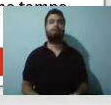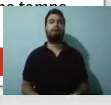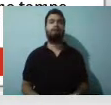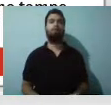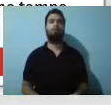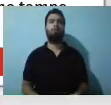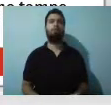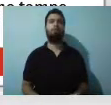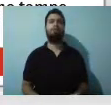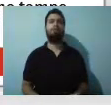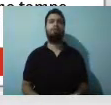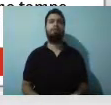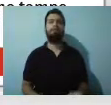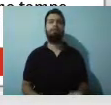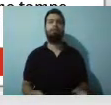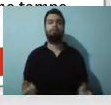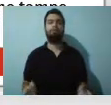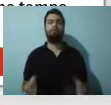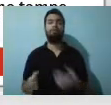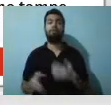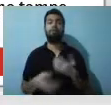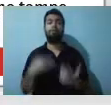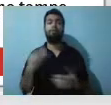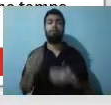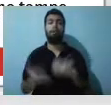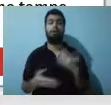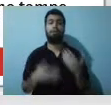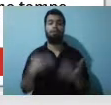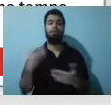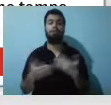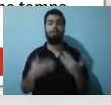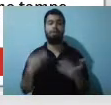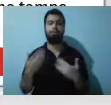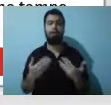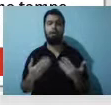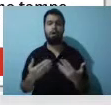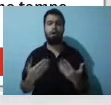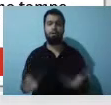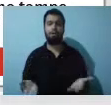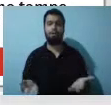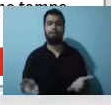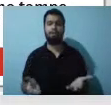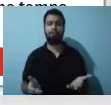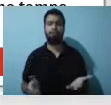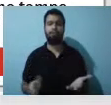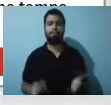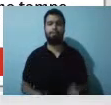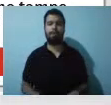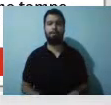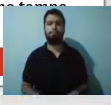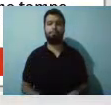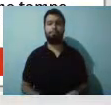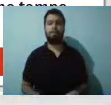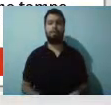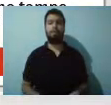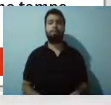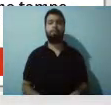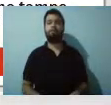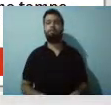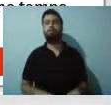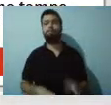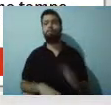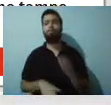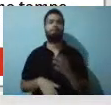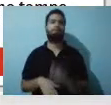o celular em um ano ou dois ele entra em obsolescência. O que que é obsoleto? É ultrapassado, tá? E aí a